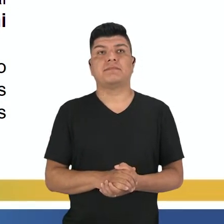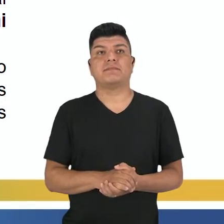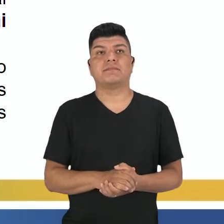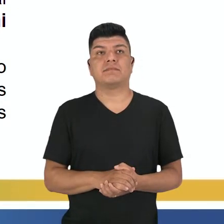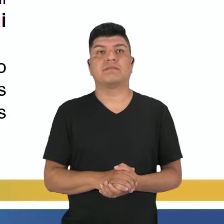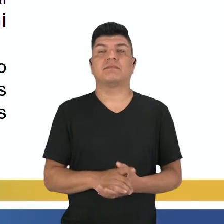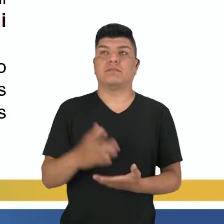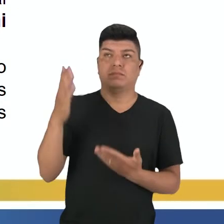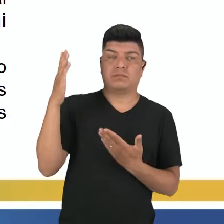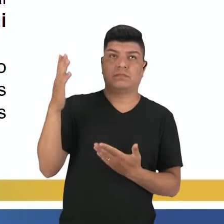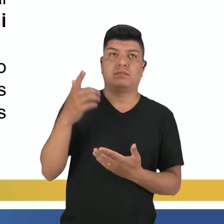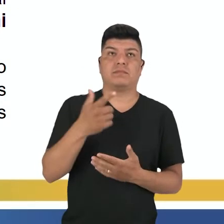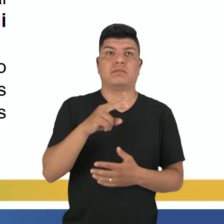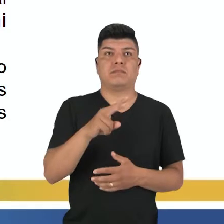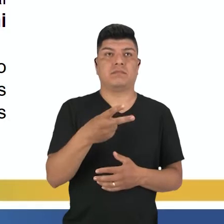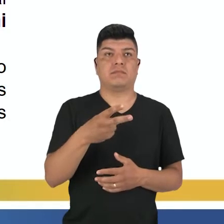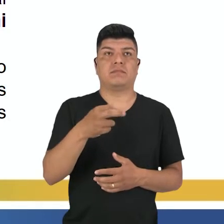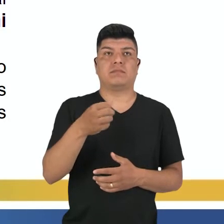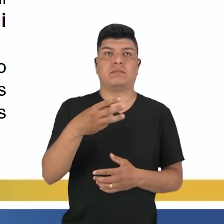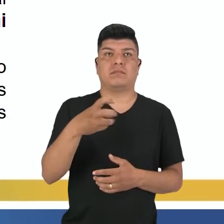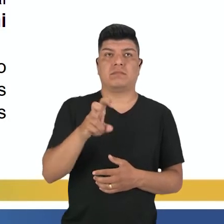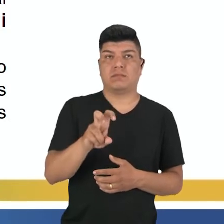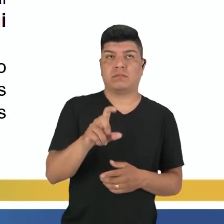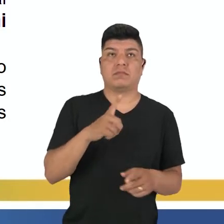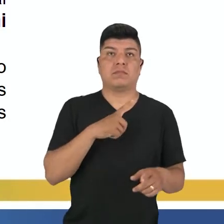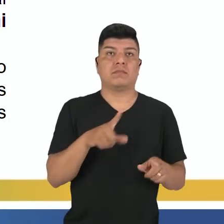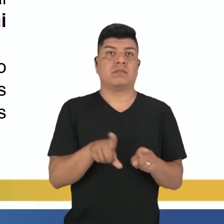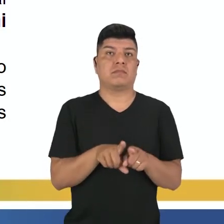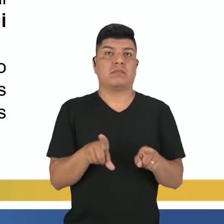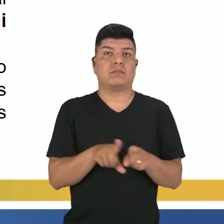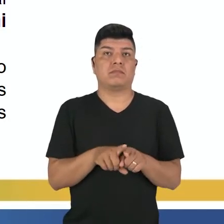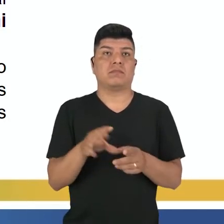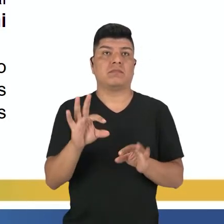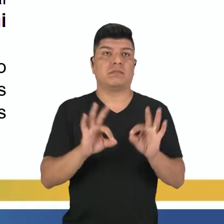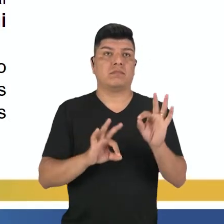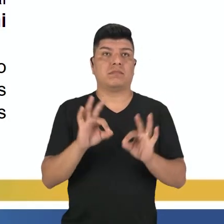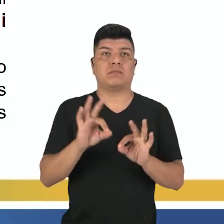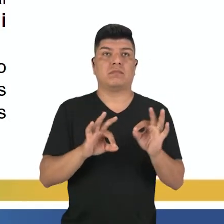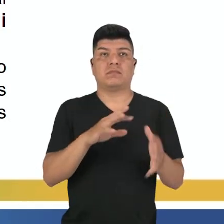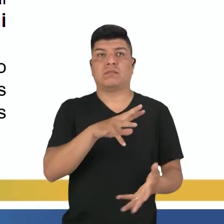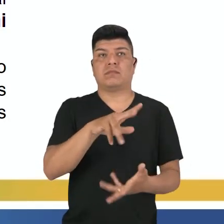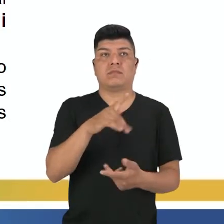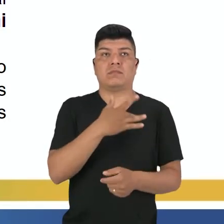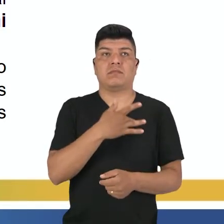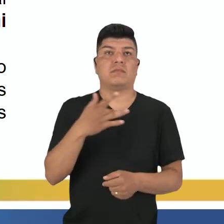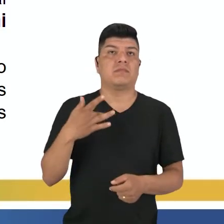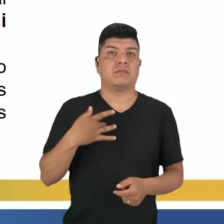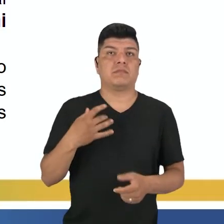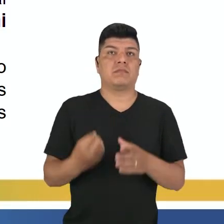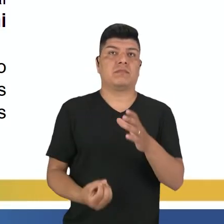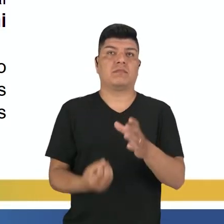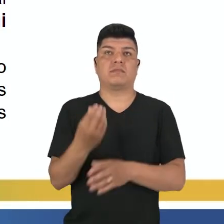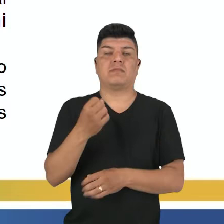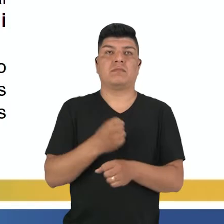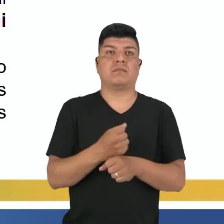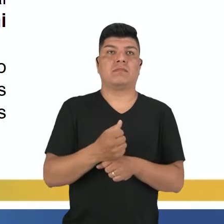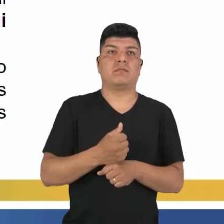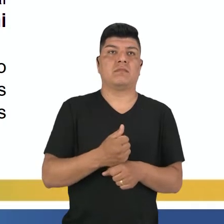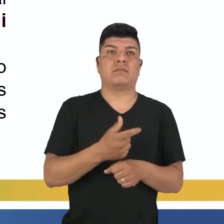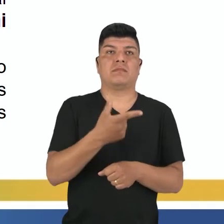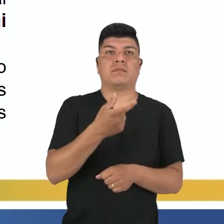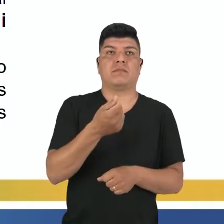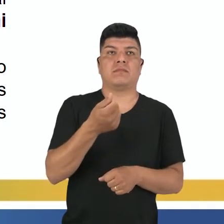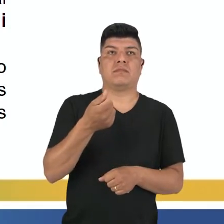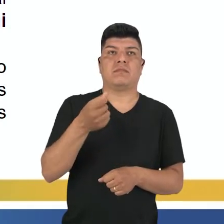dessa portaria 2135, nós temos também a Organização Mundial de Saúde, que criou em 2005 uma